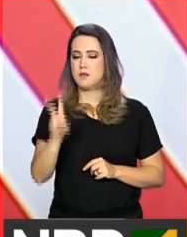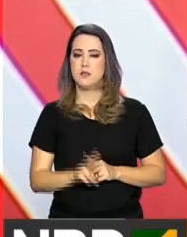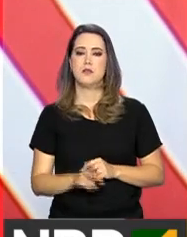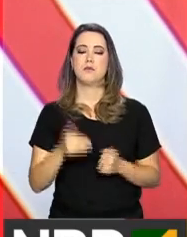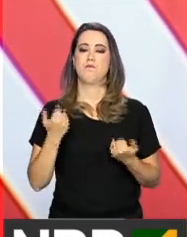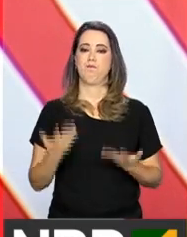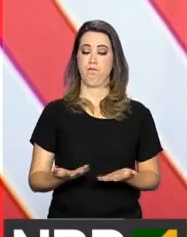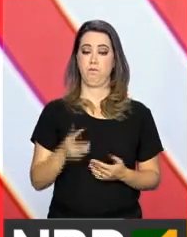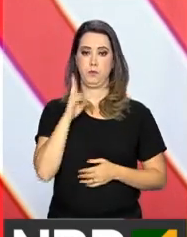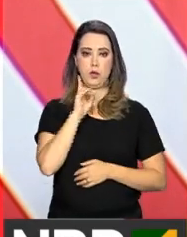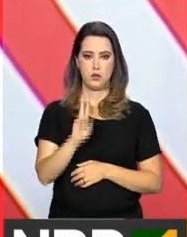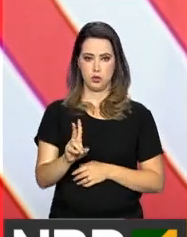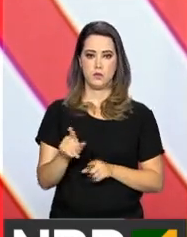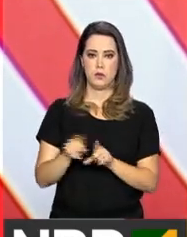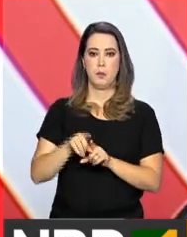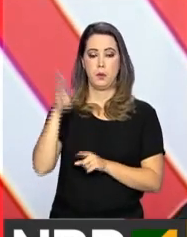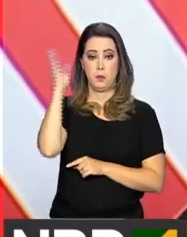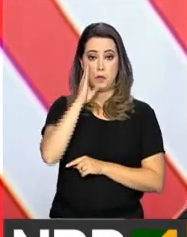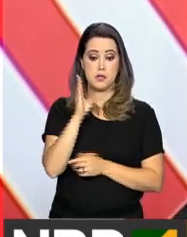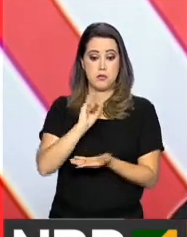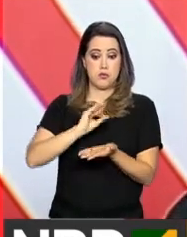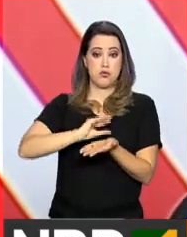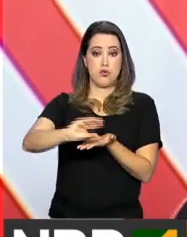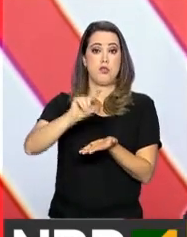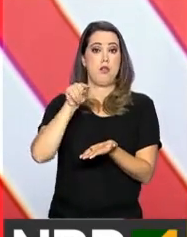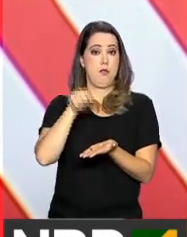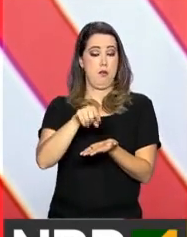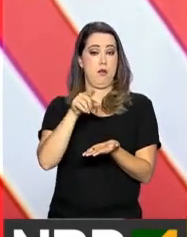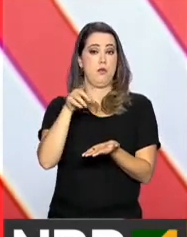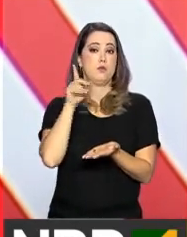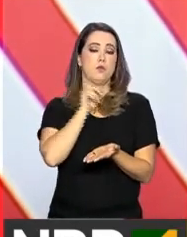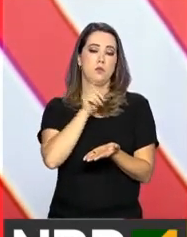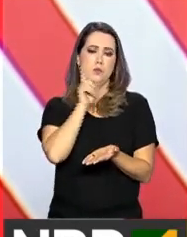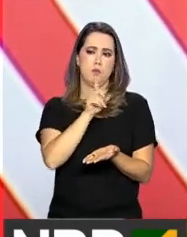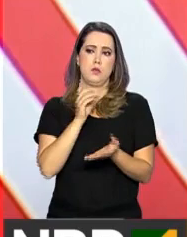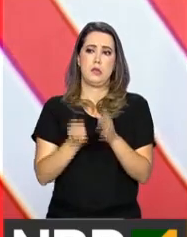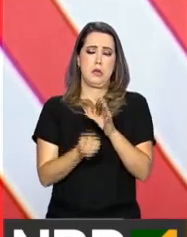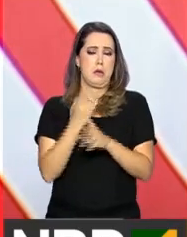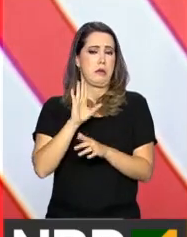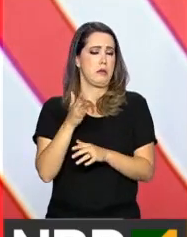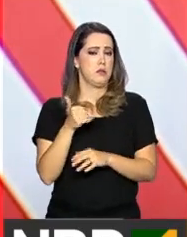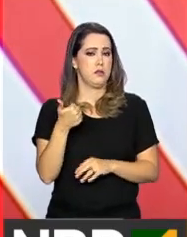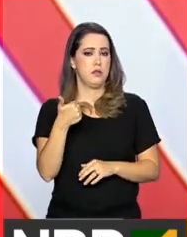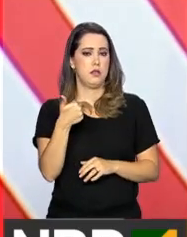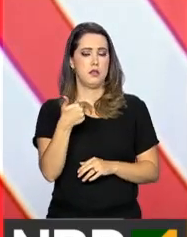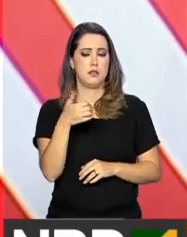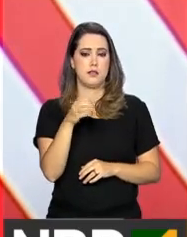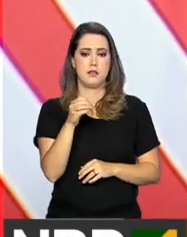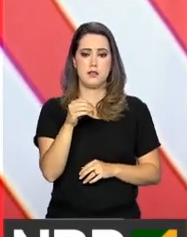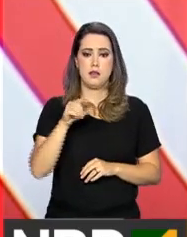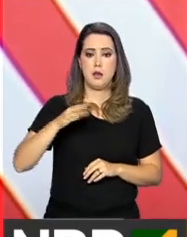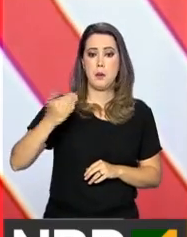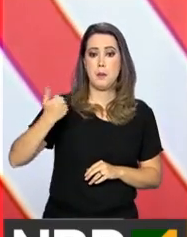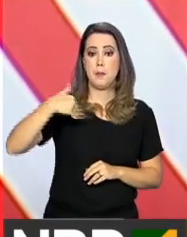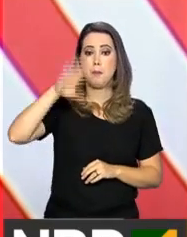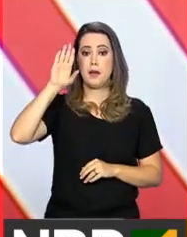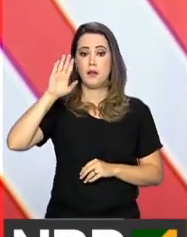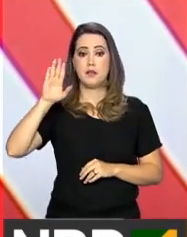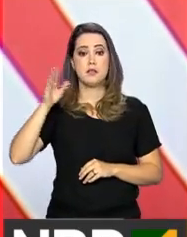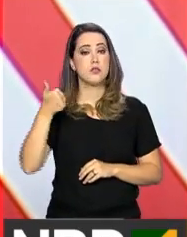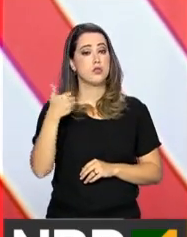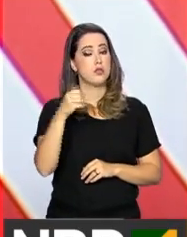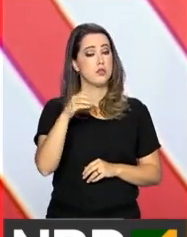brasileiros nos Estados Unidos, lá esses investimentos criam cerca de 100 ou mais de 100 mil